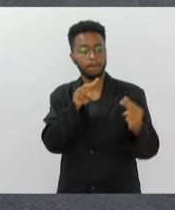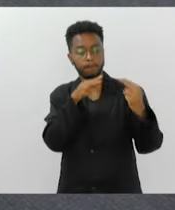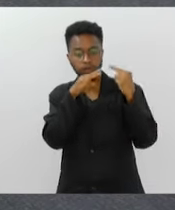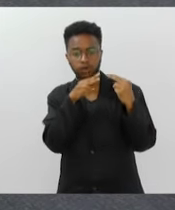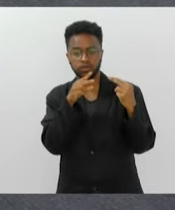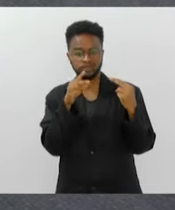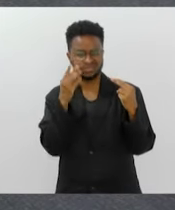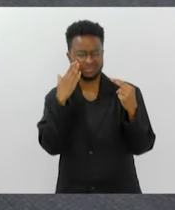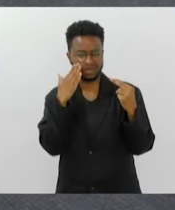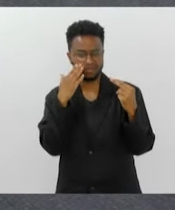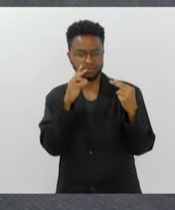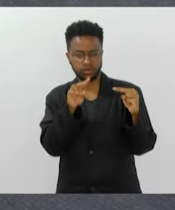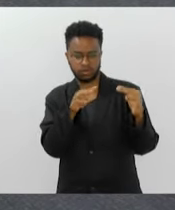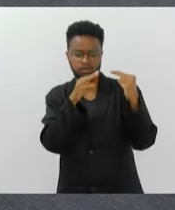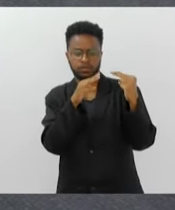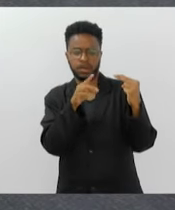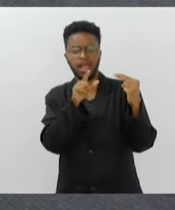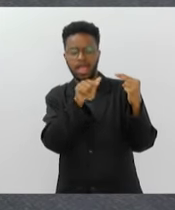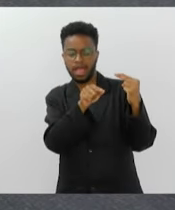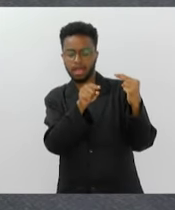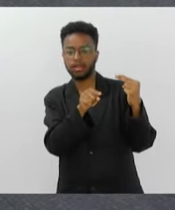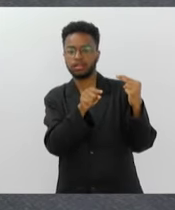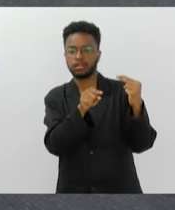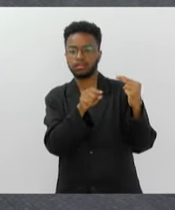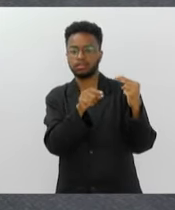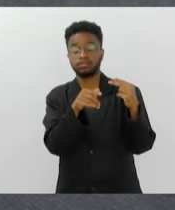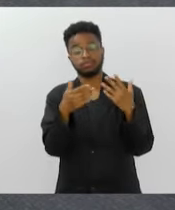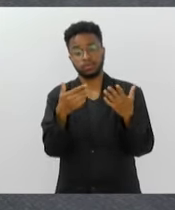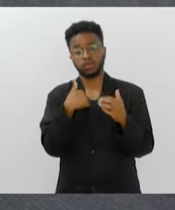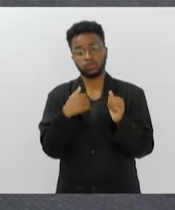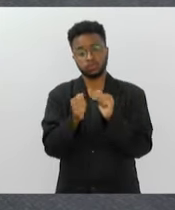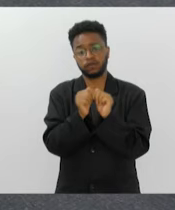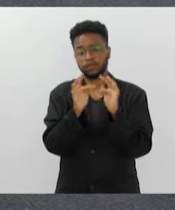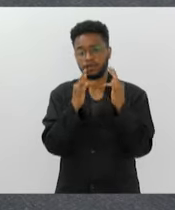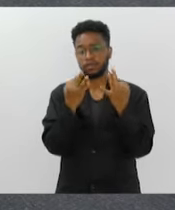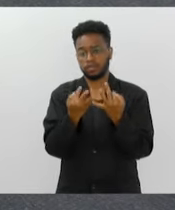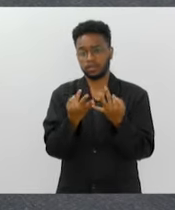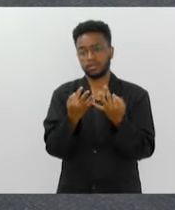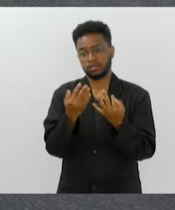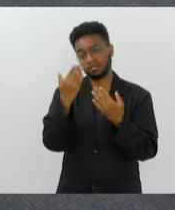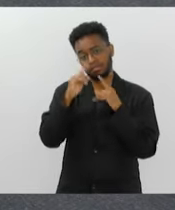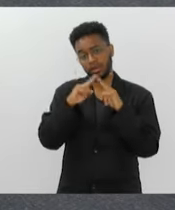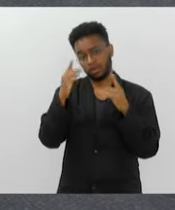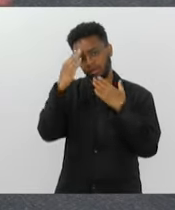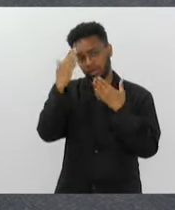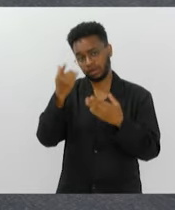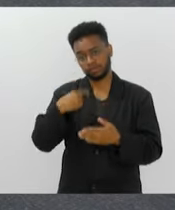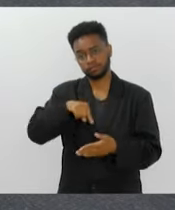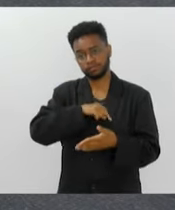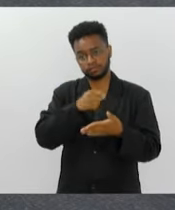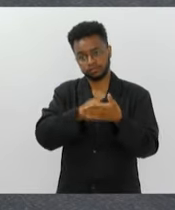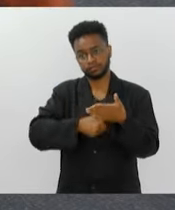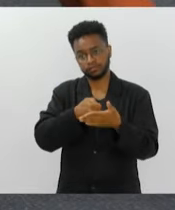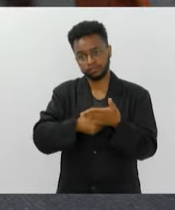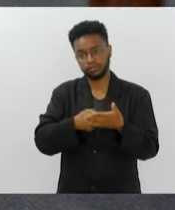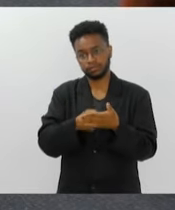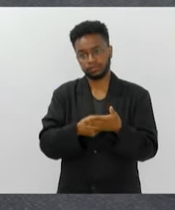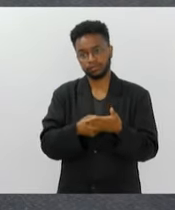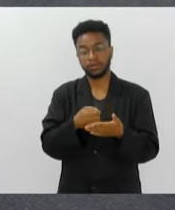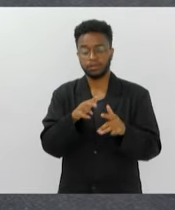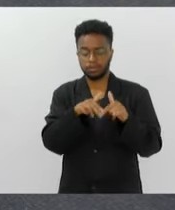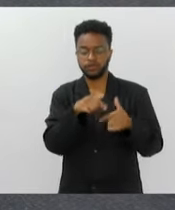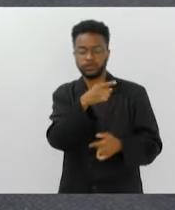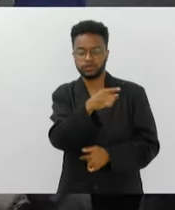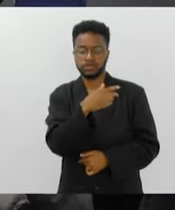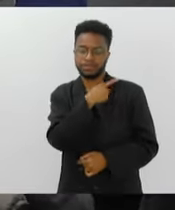sabe aquele olhar de caraca é o cara meu irmão e você tá com a sua família muito complicado tranquilo é o nosso assunto Rio de janir isso você é nosso